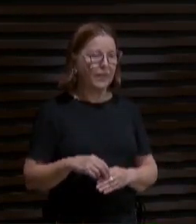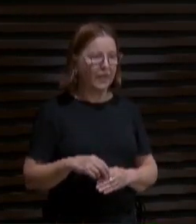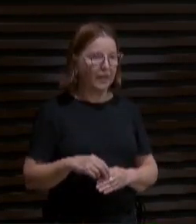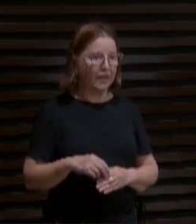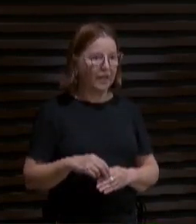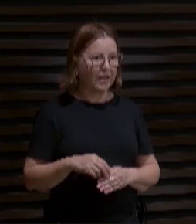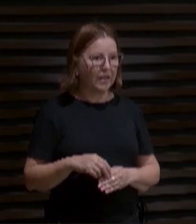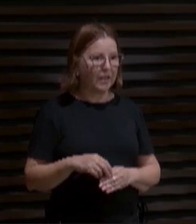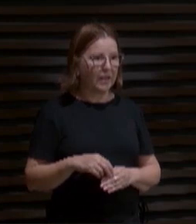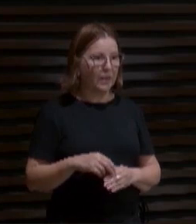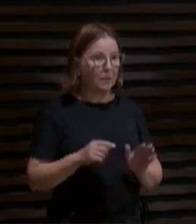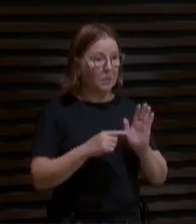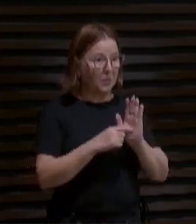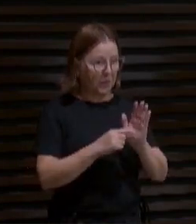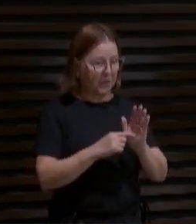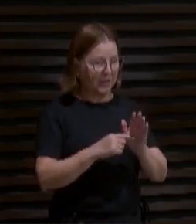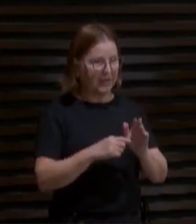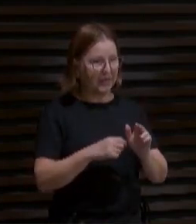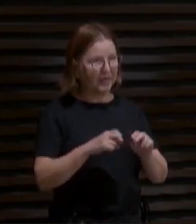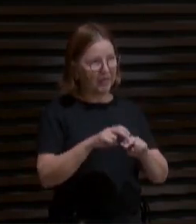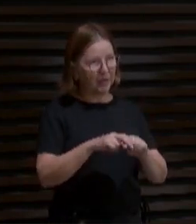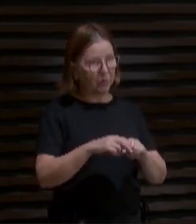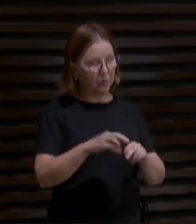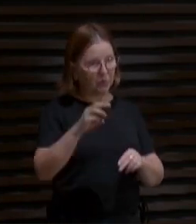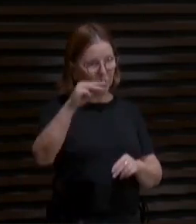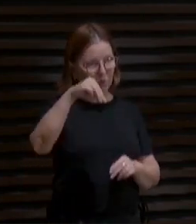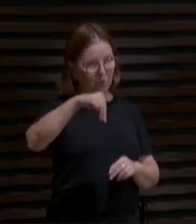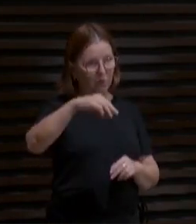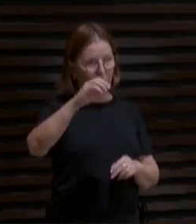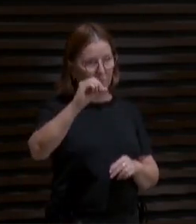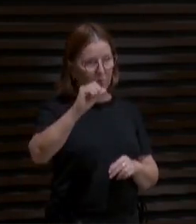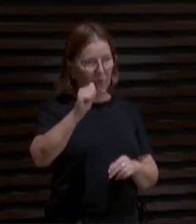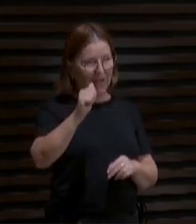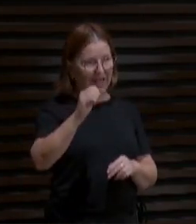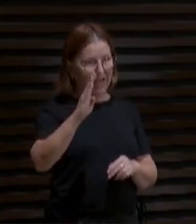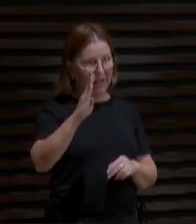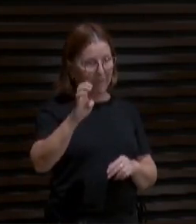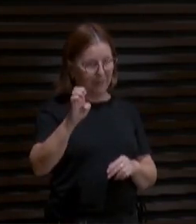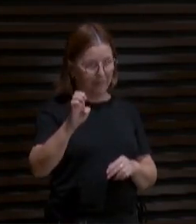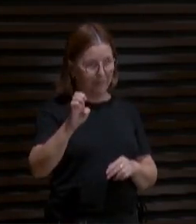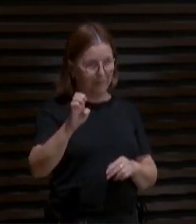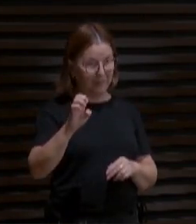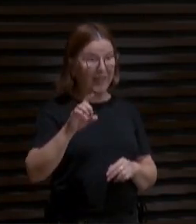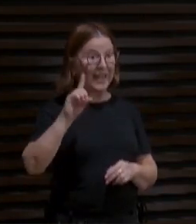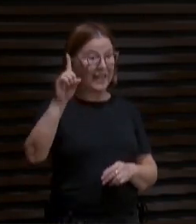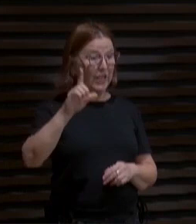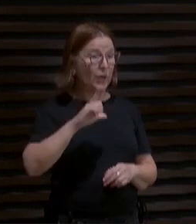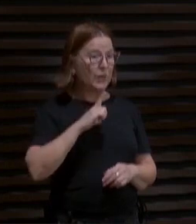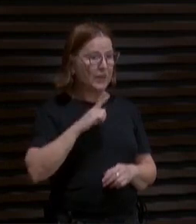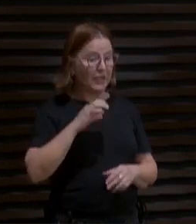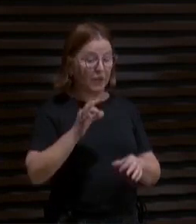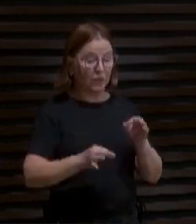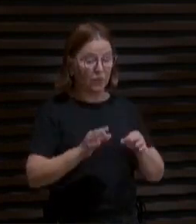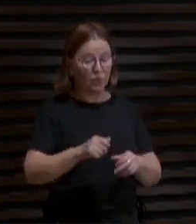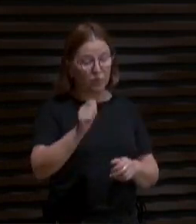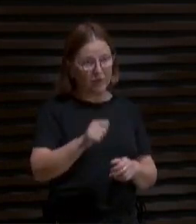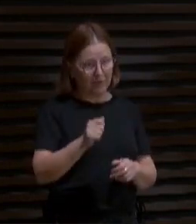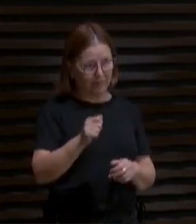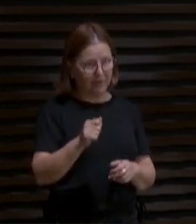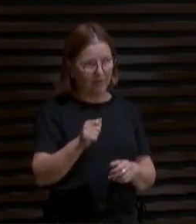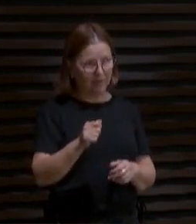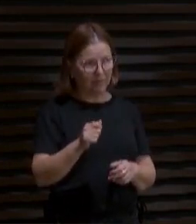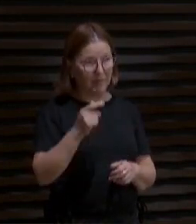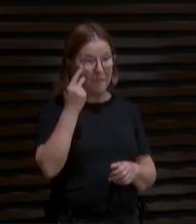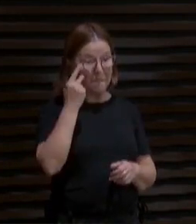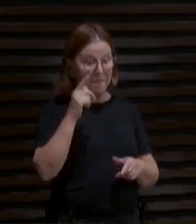é trasfegado. Deus tem um julgamento para com Israel nos últimos